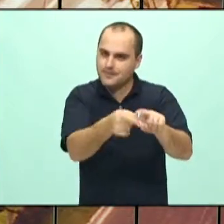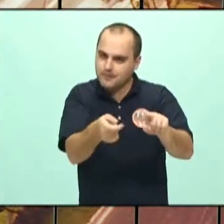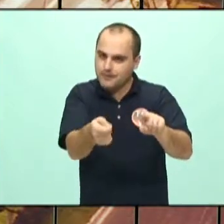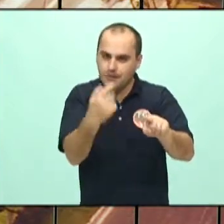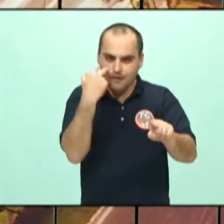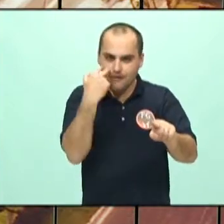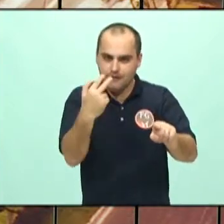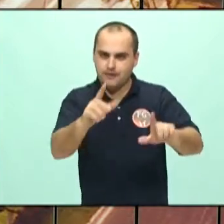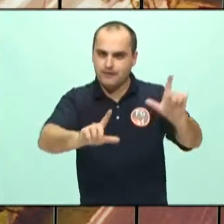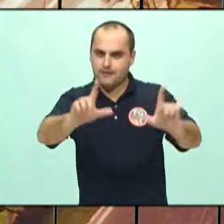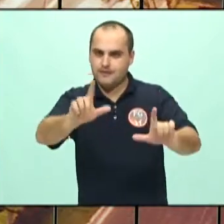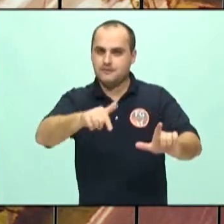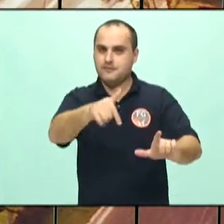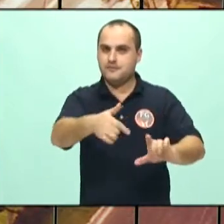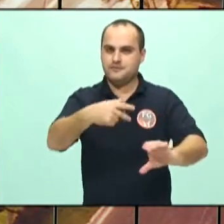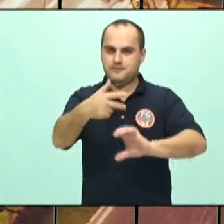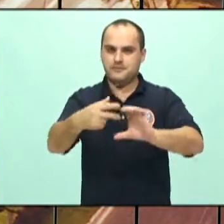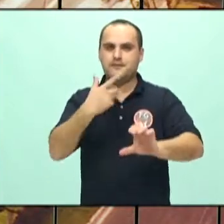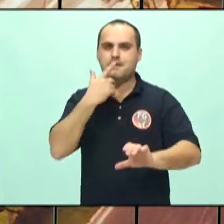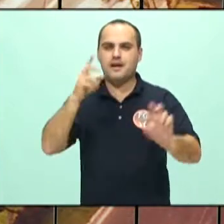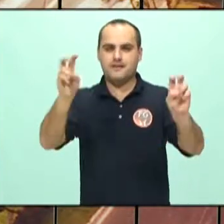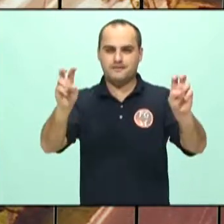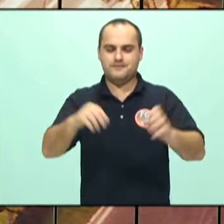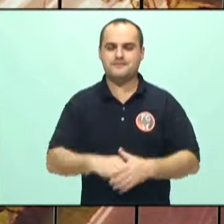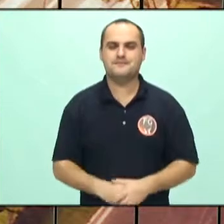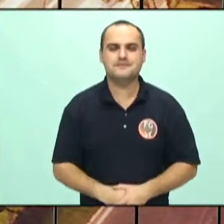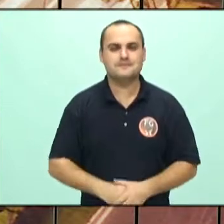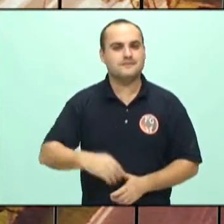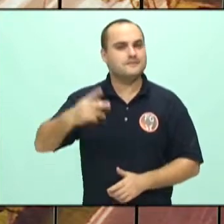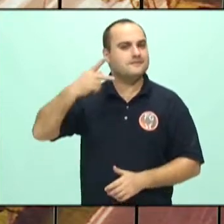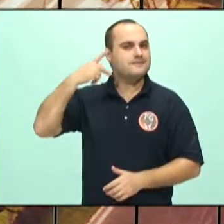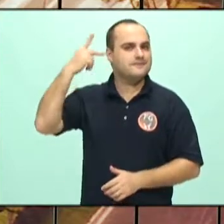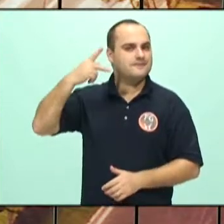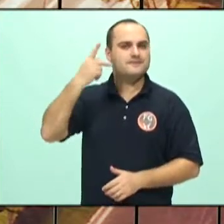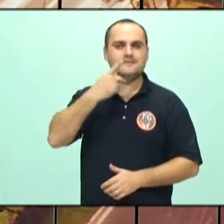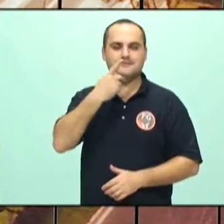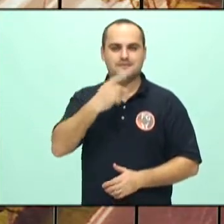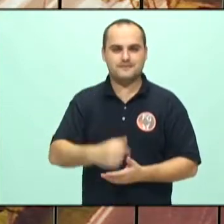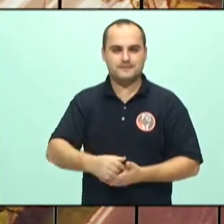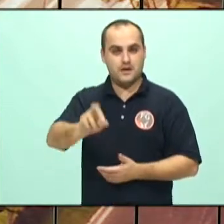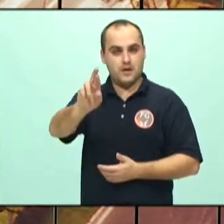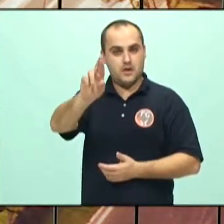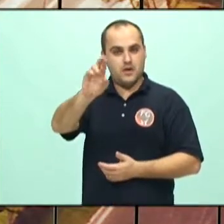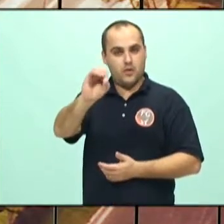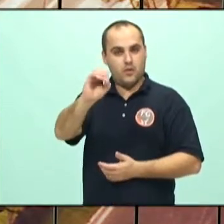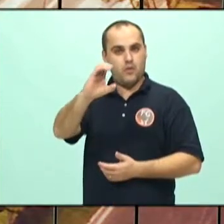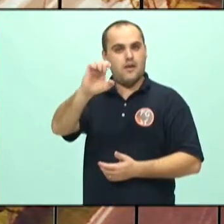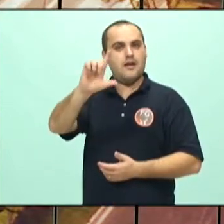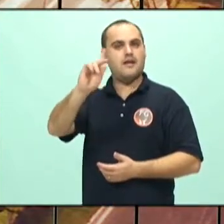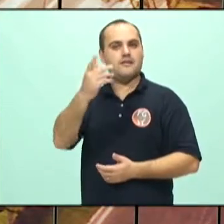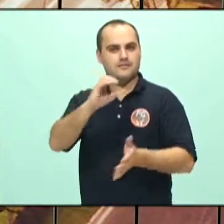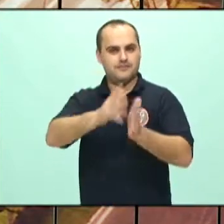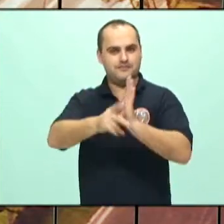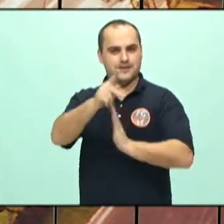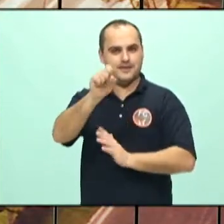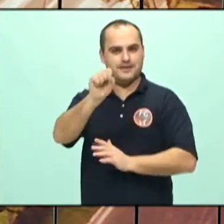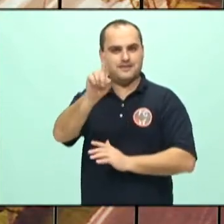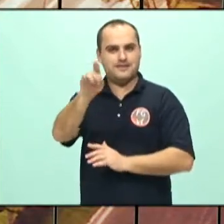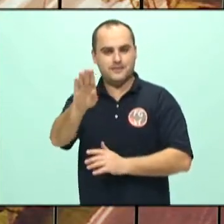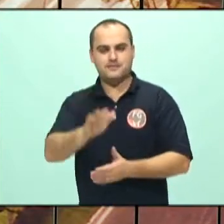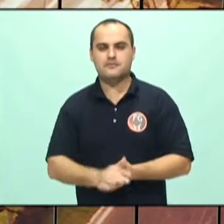expectativa à política. Tem outros assuntos aqui, mas o ano que vem, 2020, está batendo as